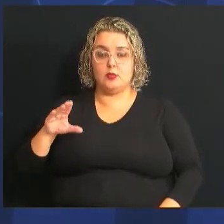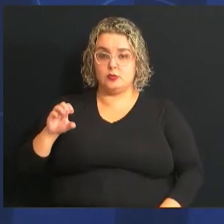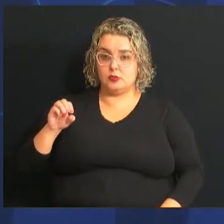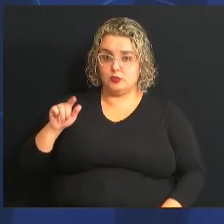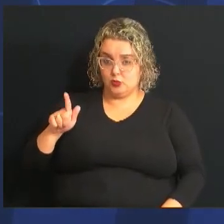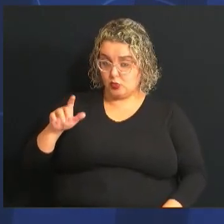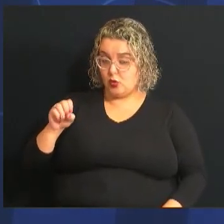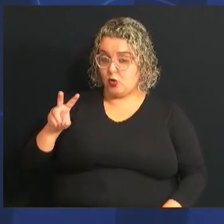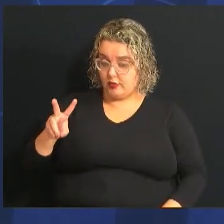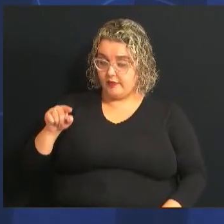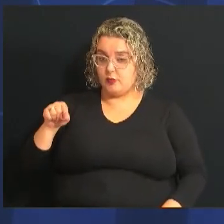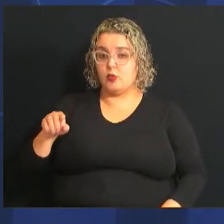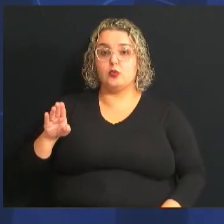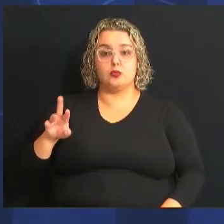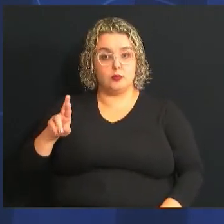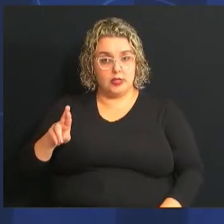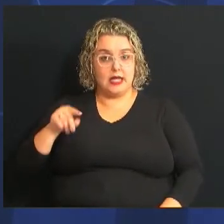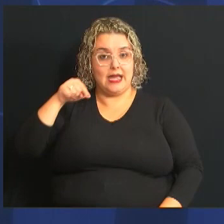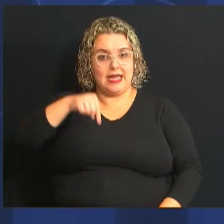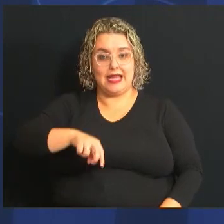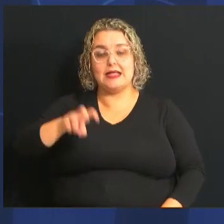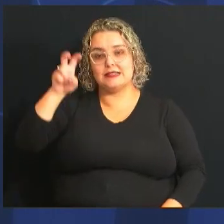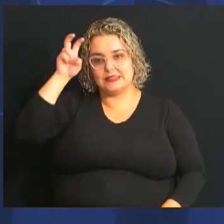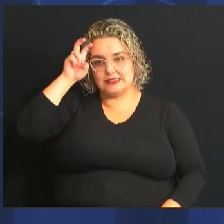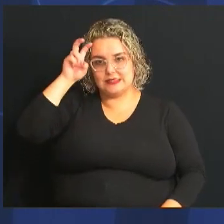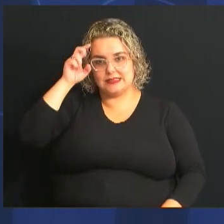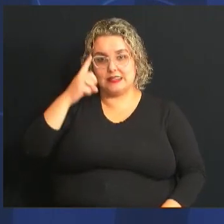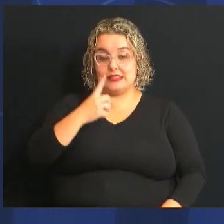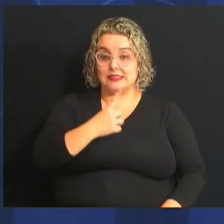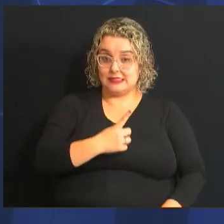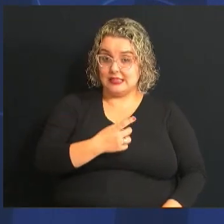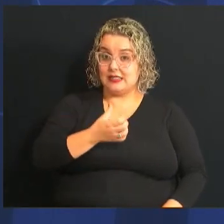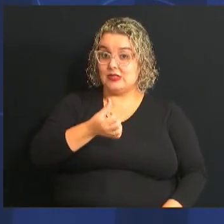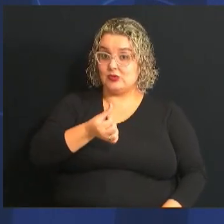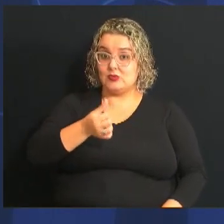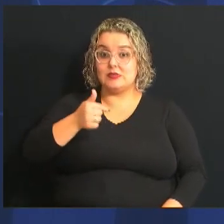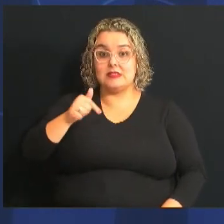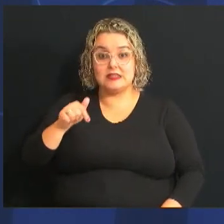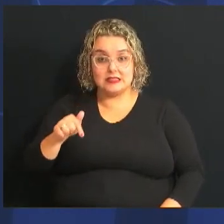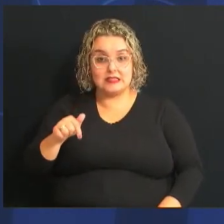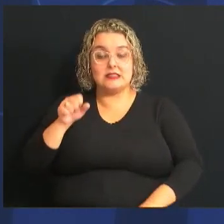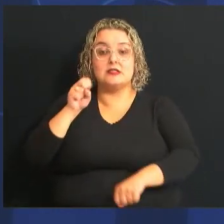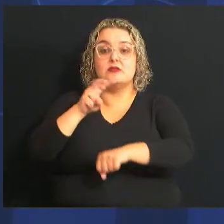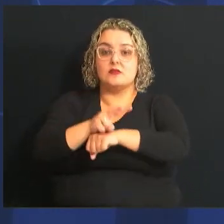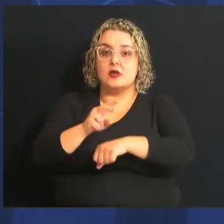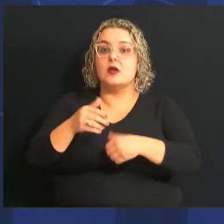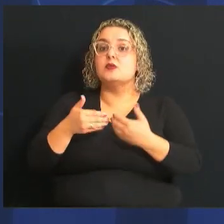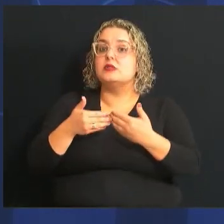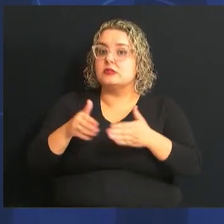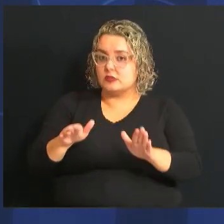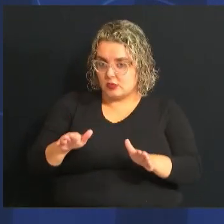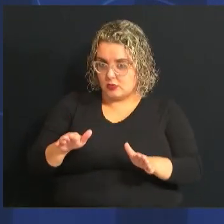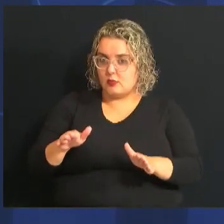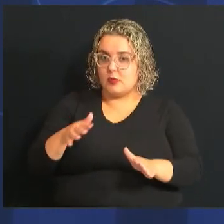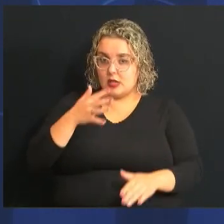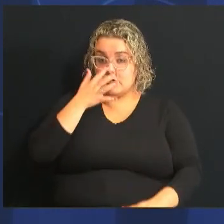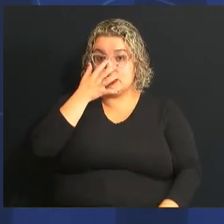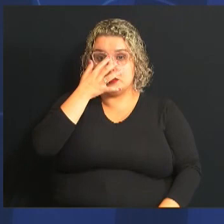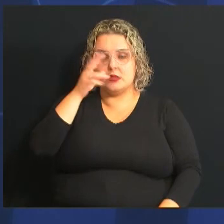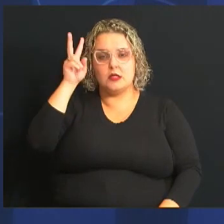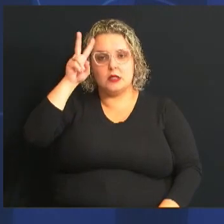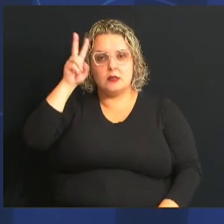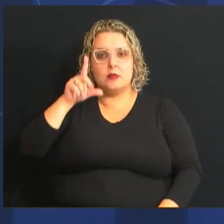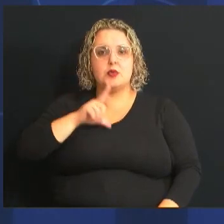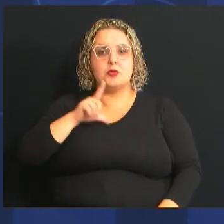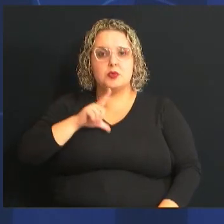cepat.campinas.sp.gov.br. Nesta quinta-feira, 167 vagas estão disponíveis. Lembrando que tem